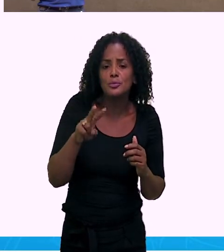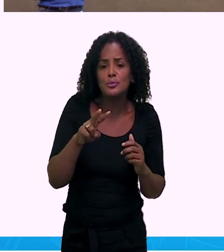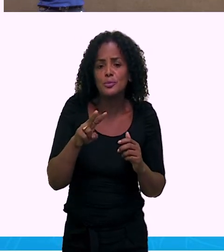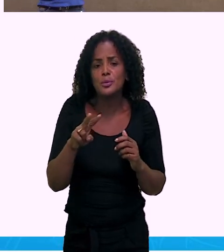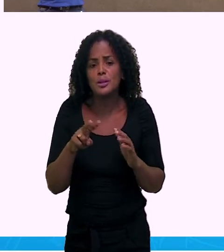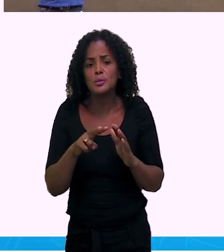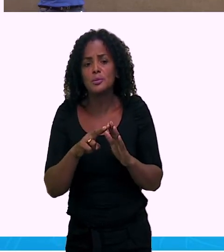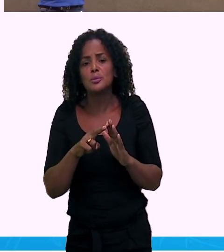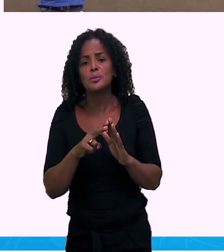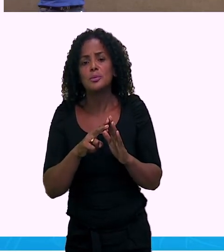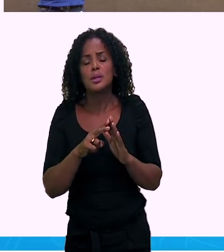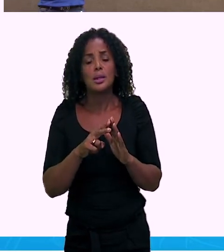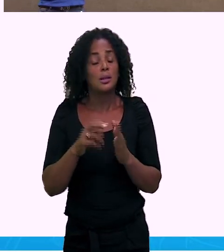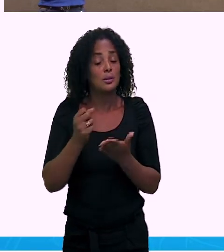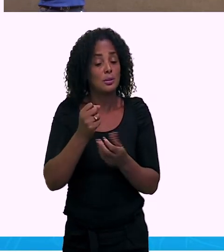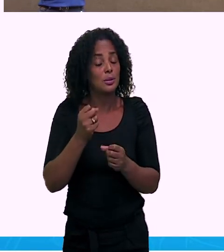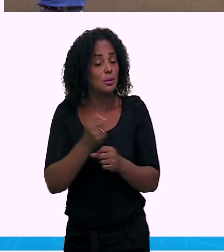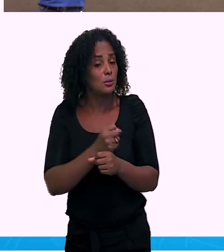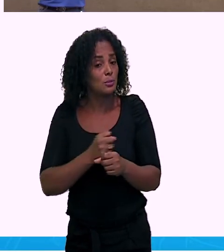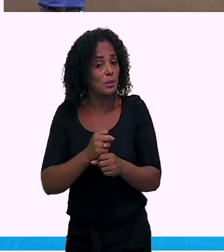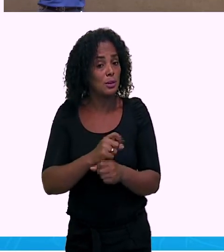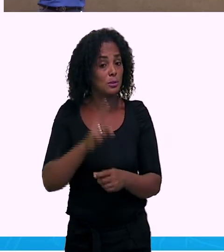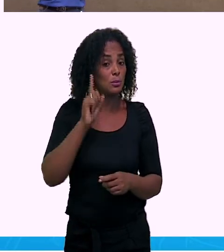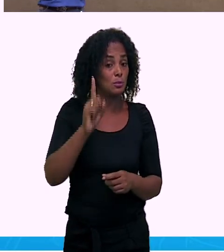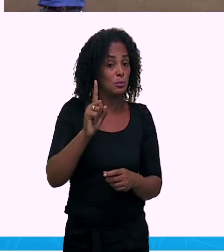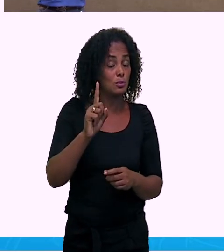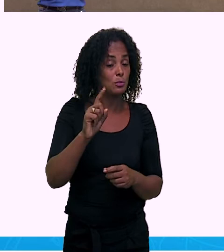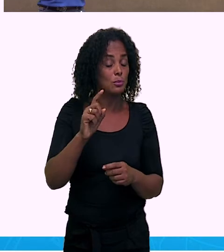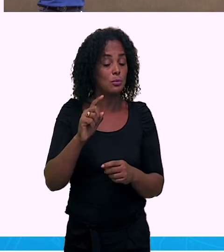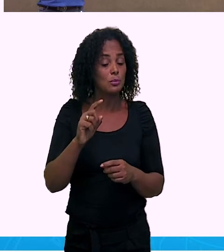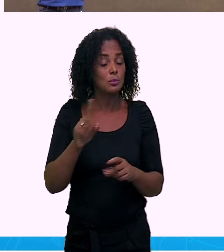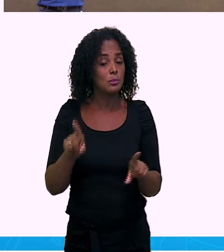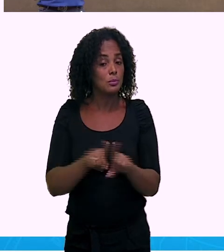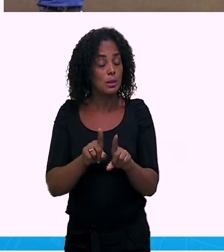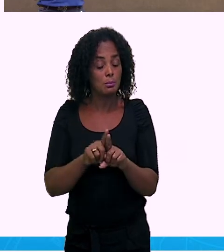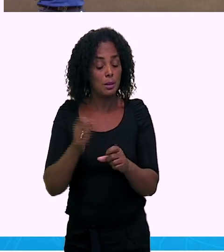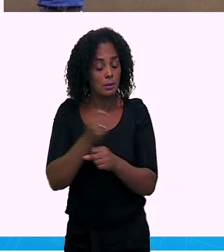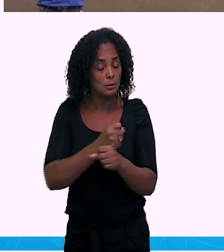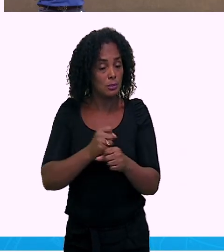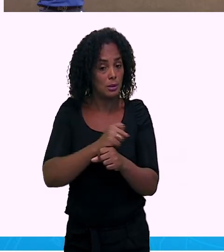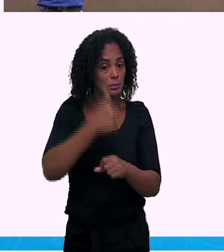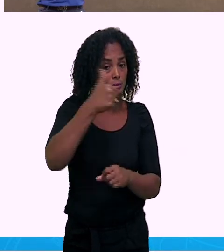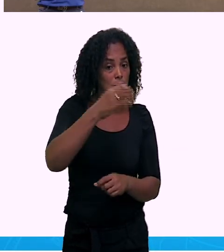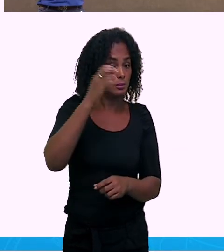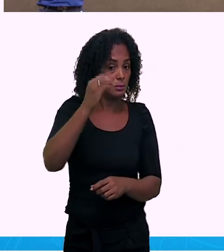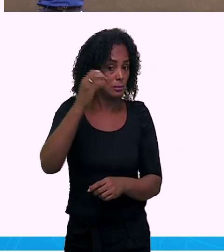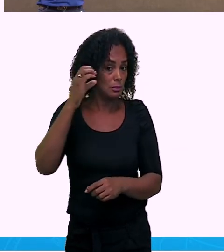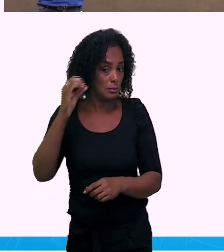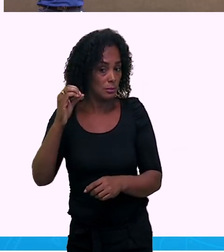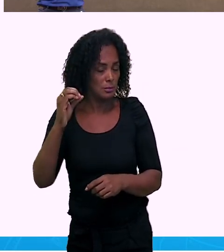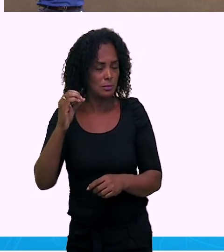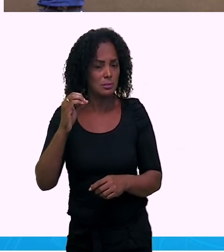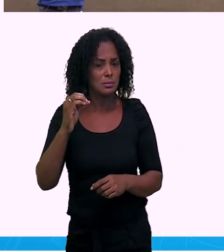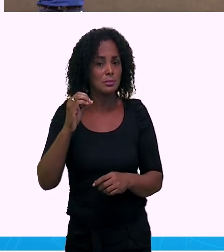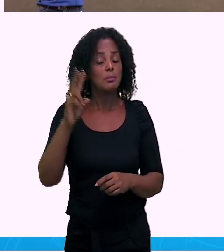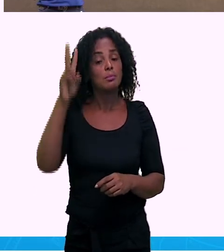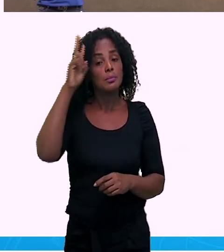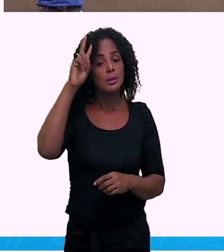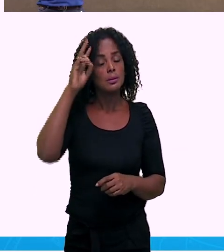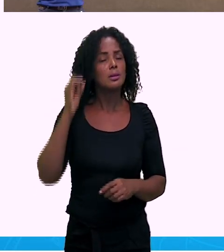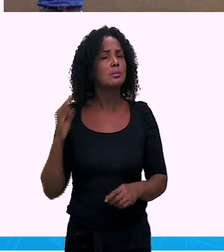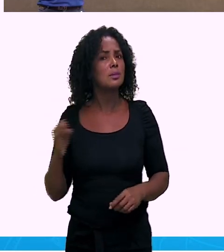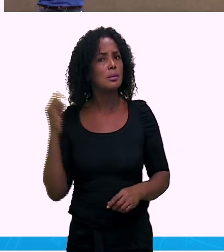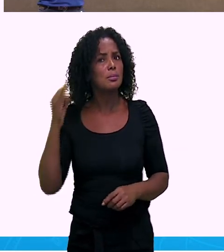ocorridos entre o ano 1 e o ano 100. Na história é importante saber isso,